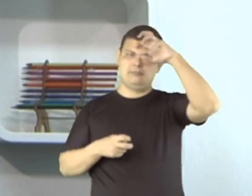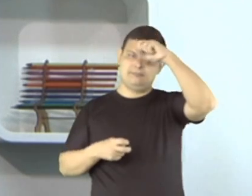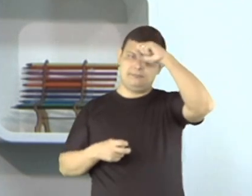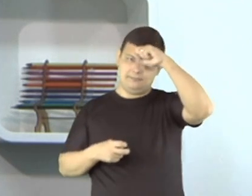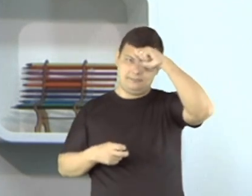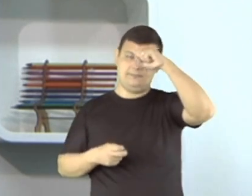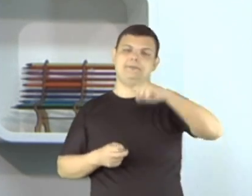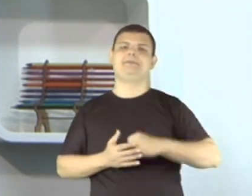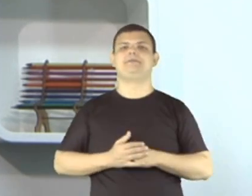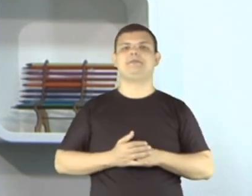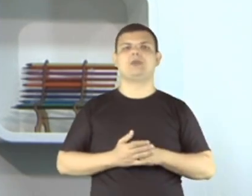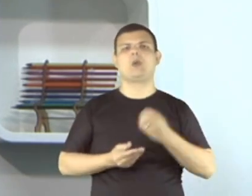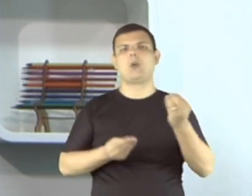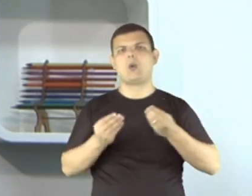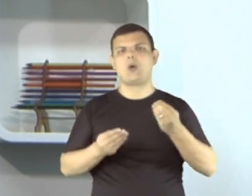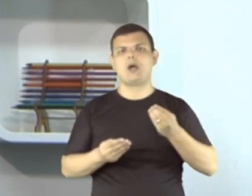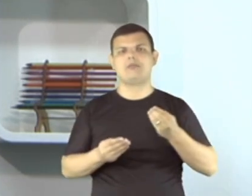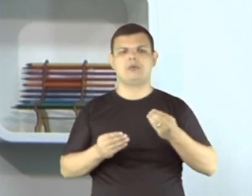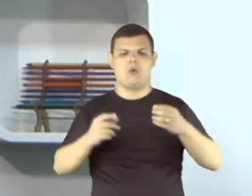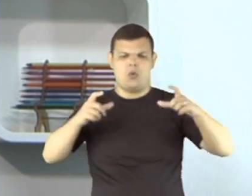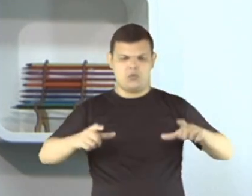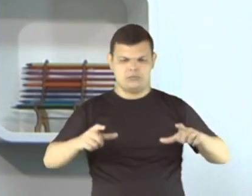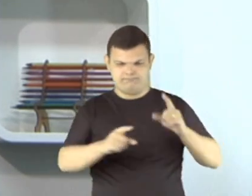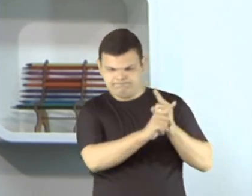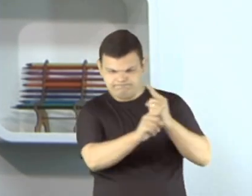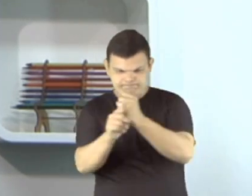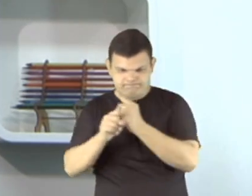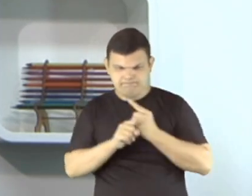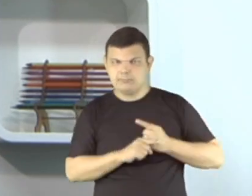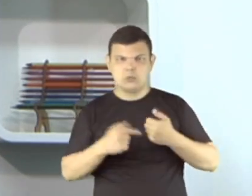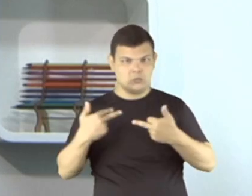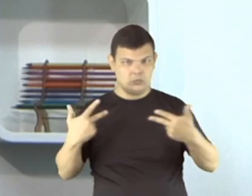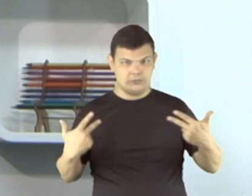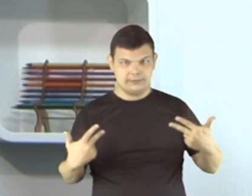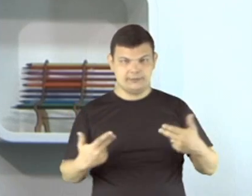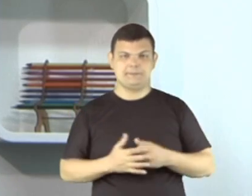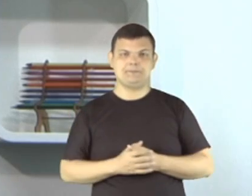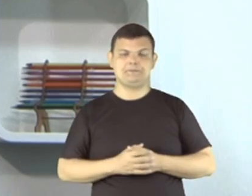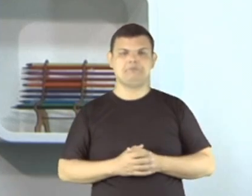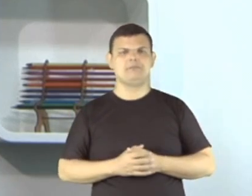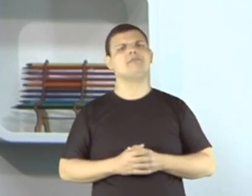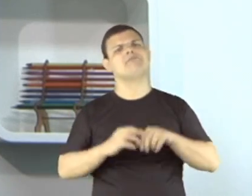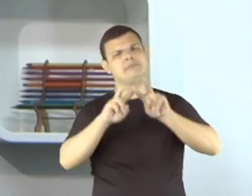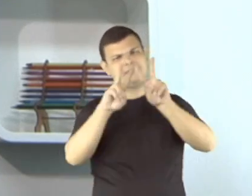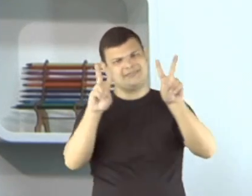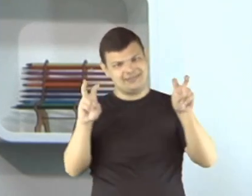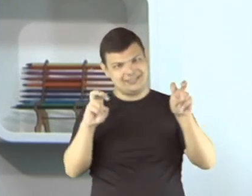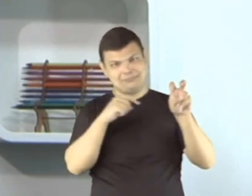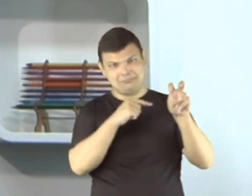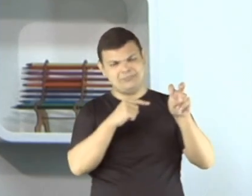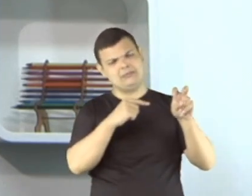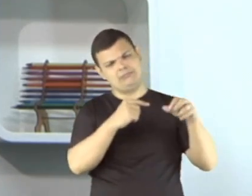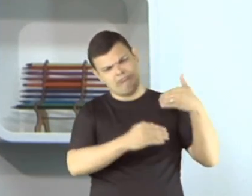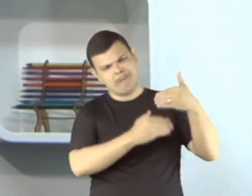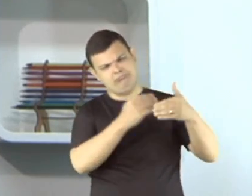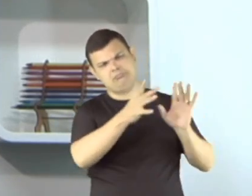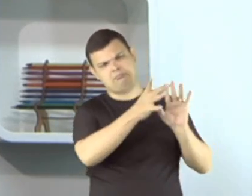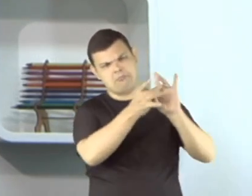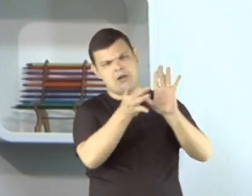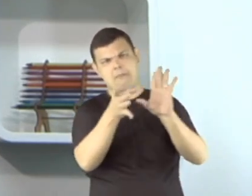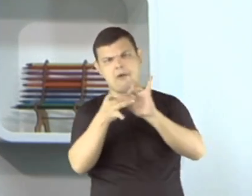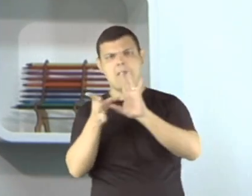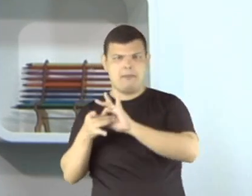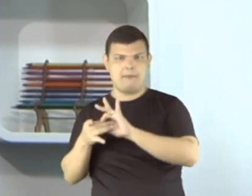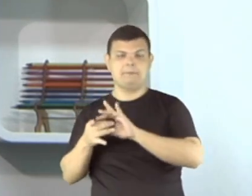pode entender, localizar objetos e tudo mais. Então, esse assunto ele vai puxar outros também. Vamos